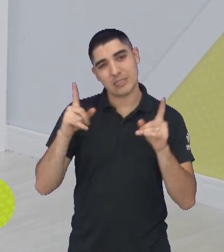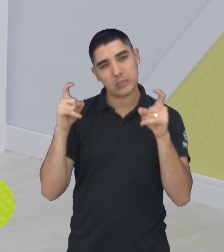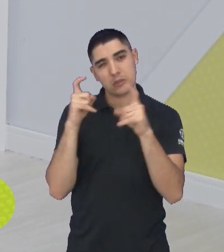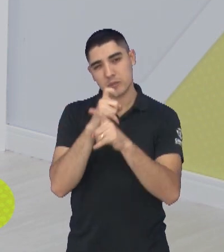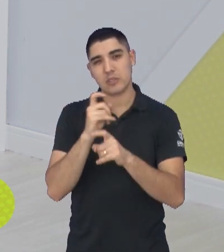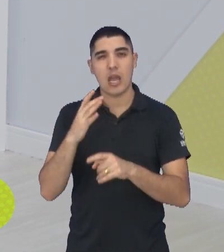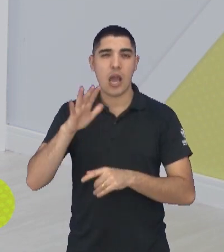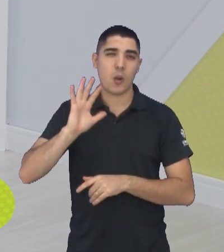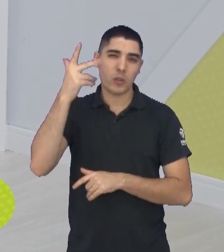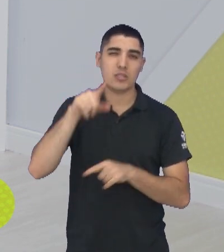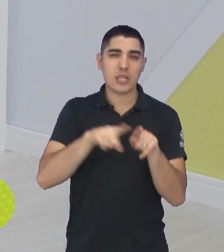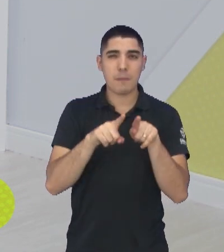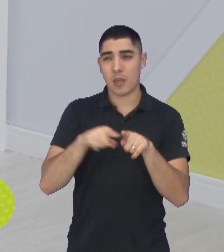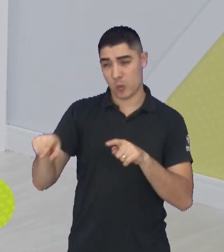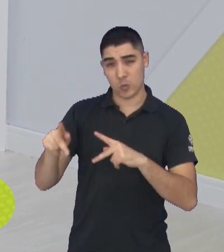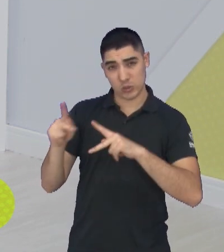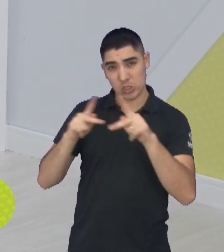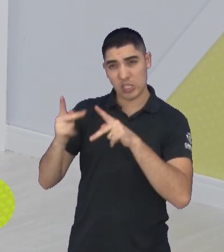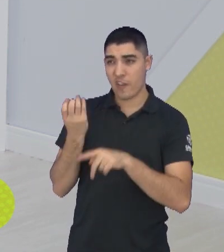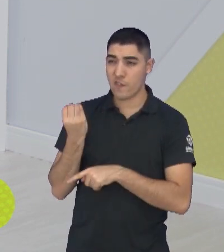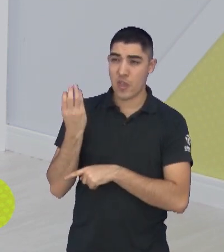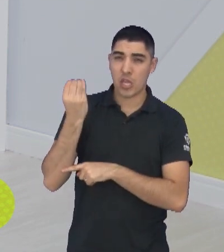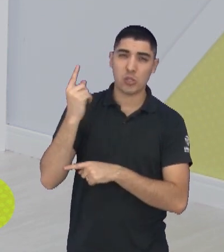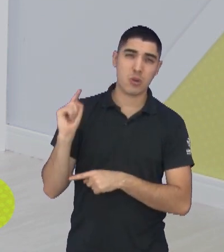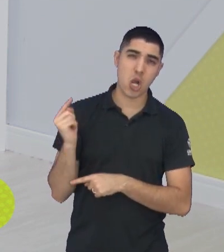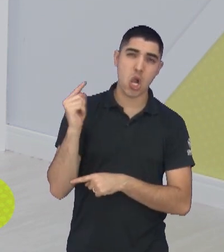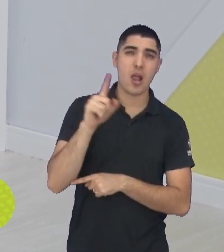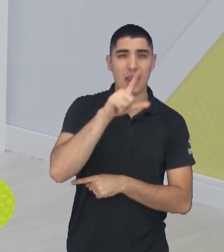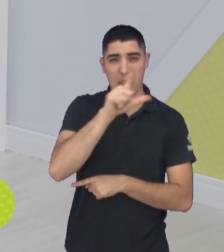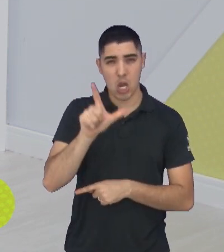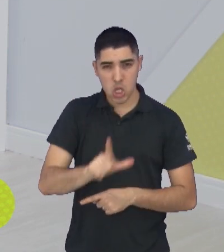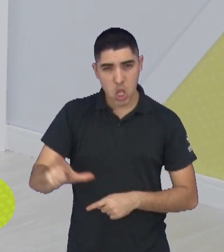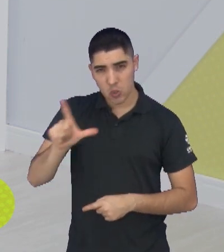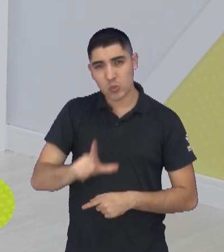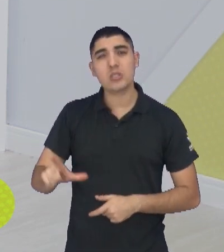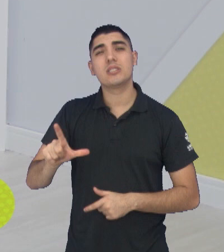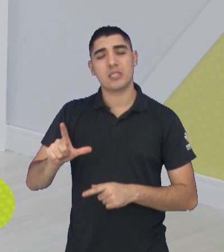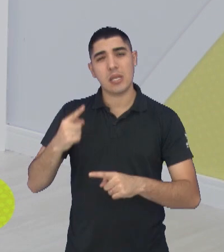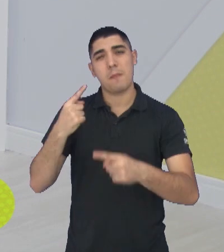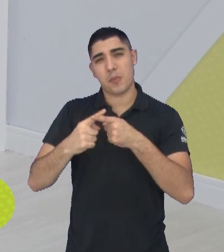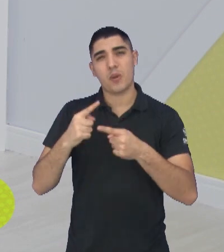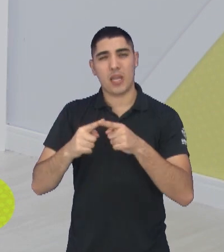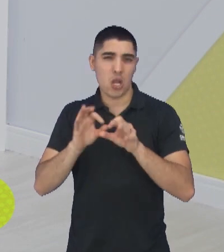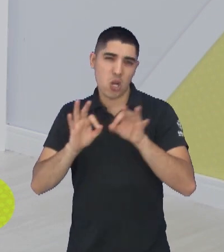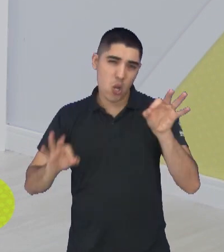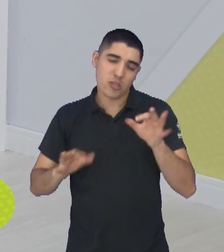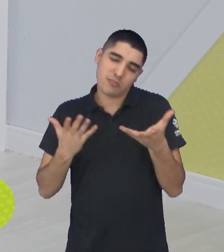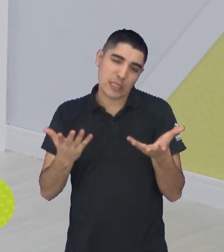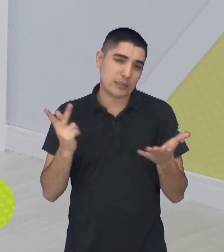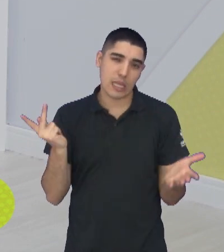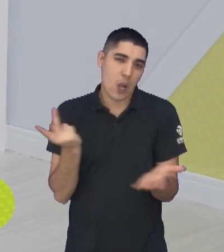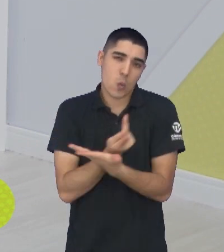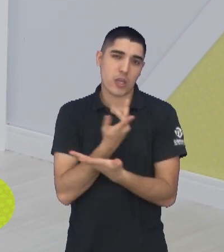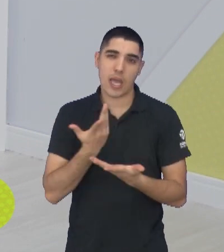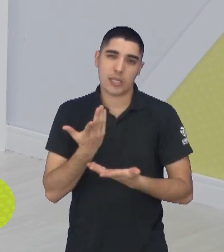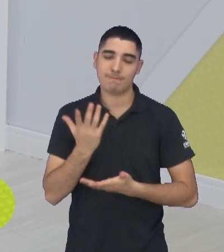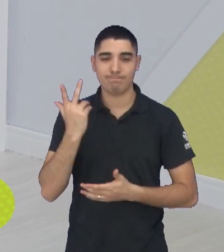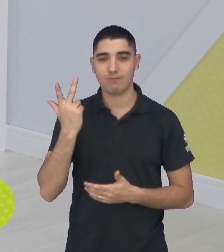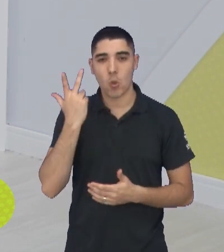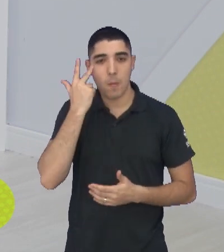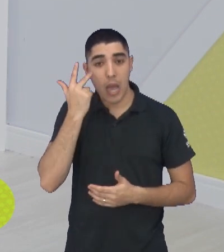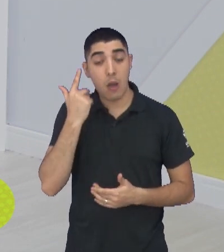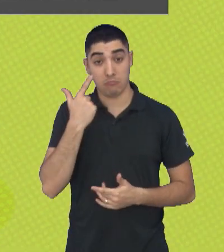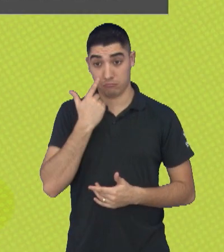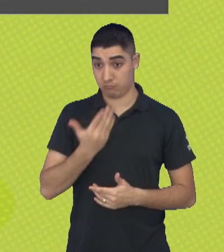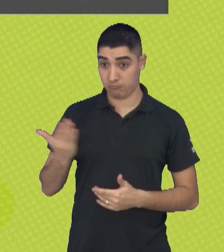desgaste de viagem. São José viajou relativamente tarde lá para Londrina, né, devido às circunstâncias, então faz parte da vida. Só para a gente sacramentar, Matheus, coloca